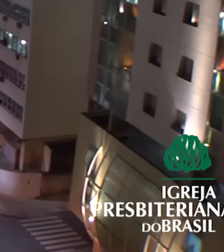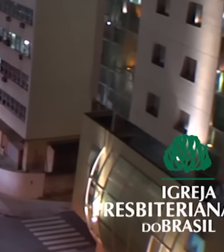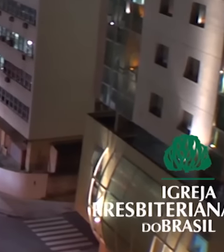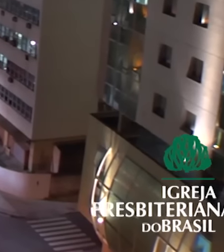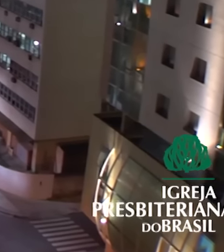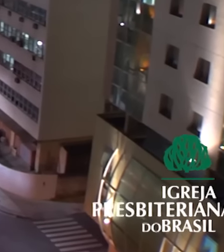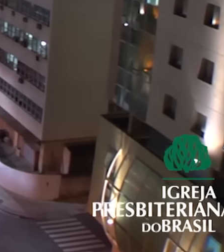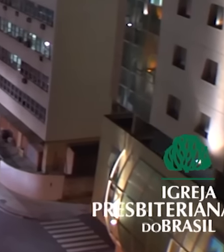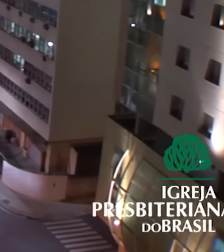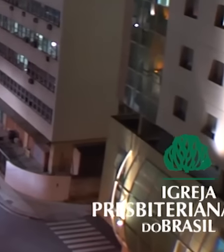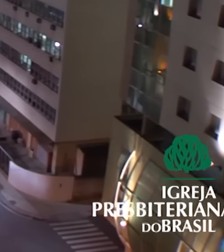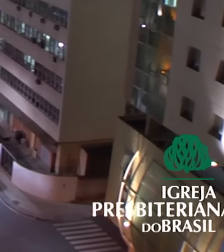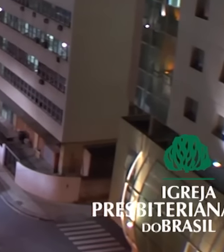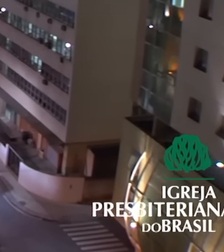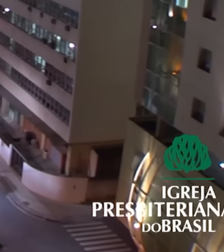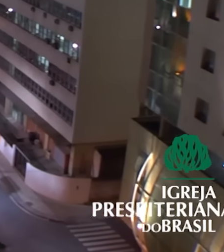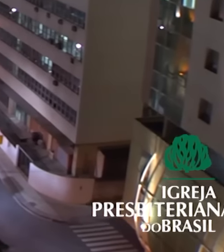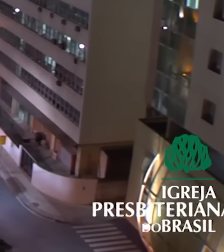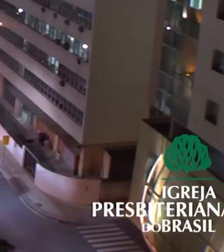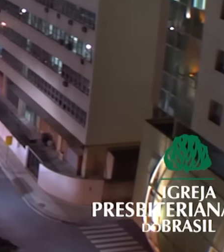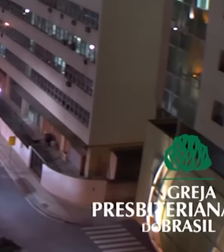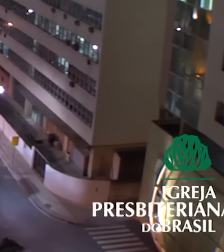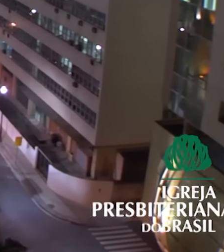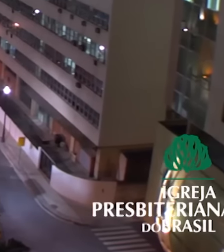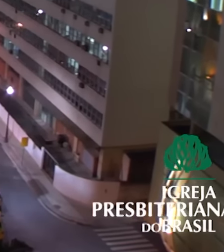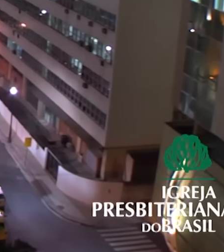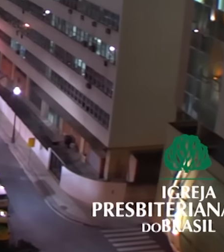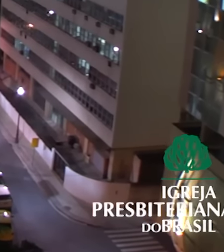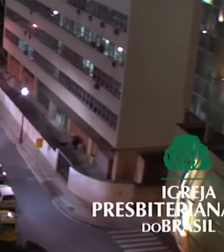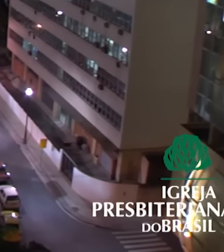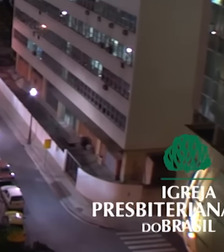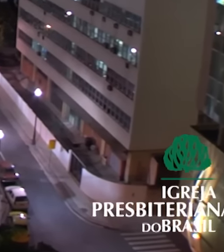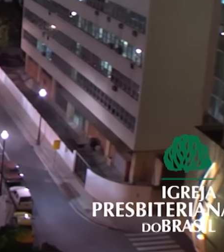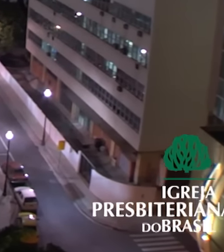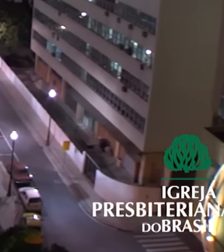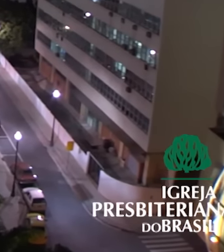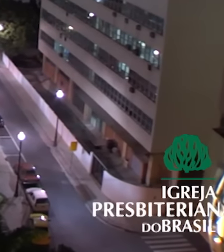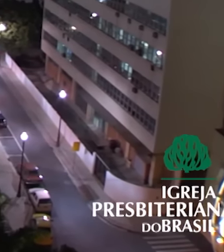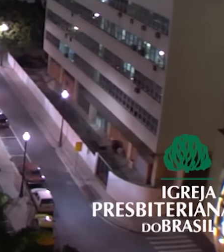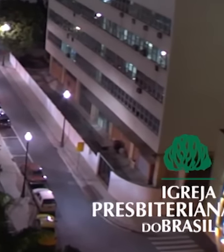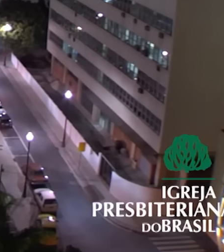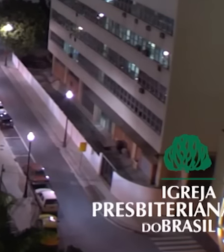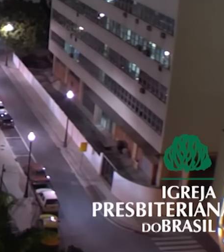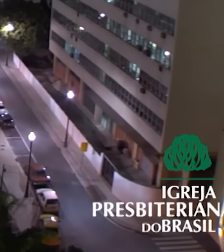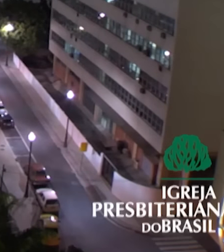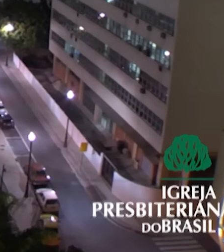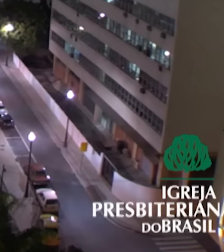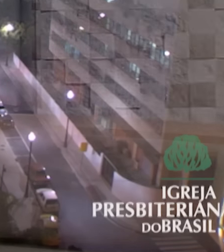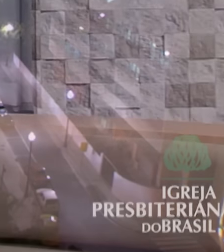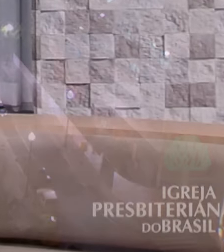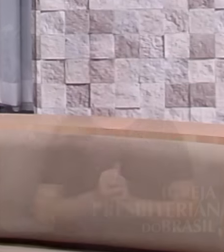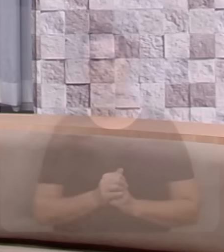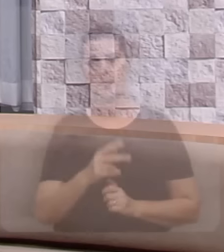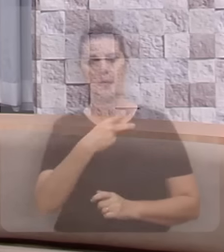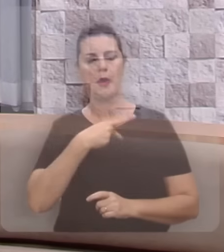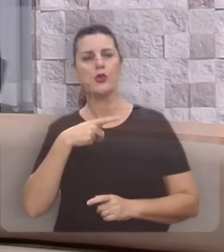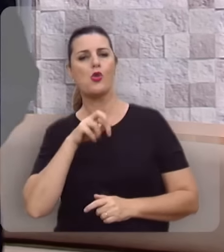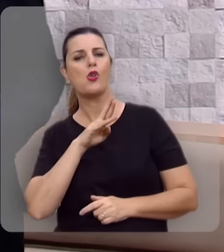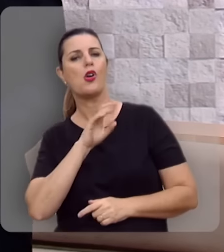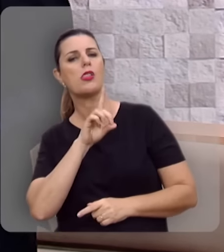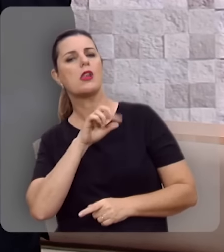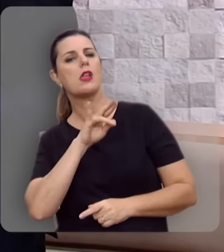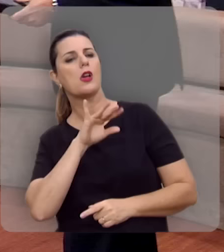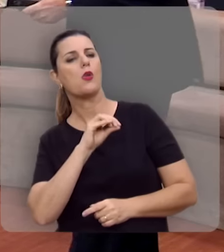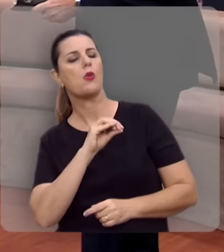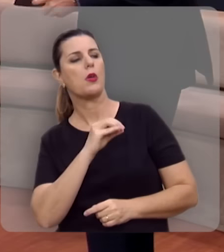Igreja Presbiteriana, há 161 anos, evangelizando o Brasil. Pastor Rodrigo,